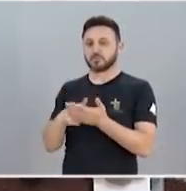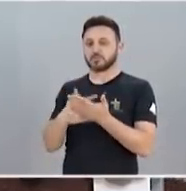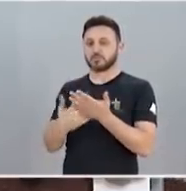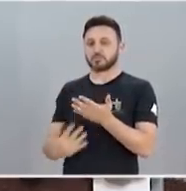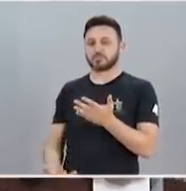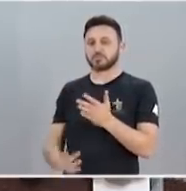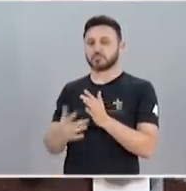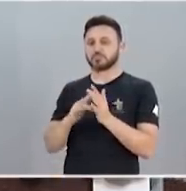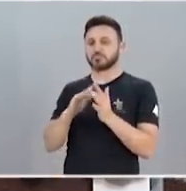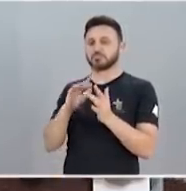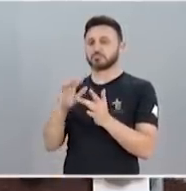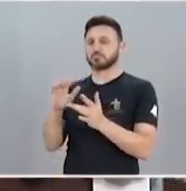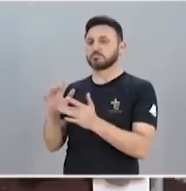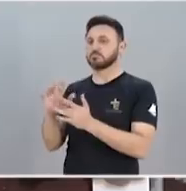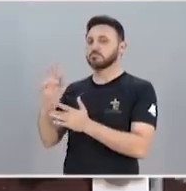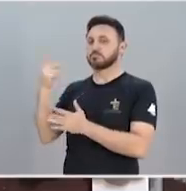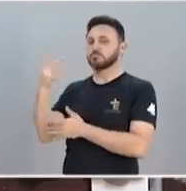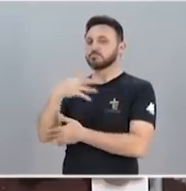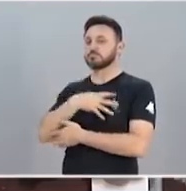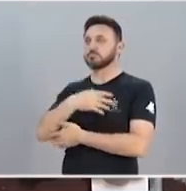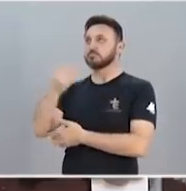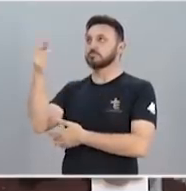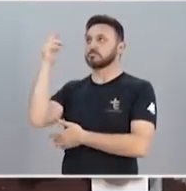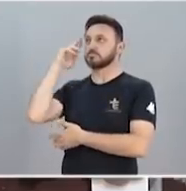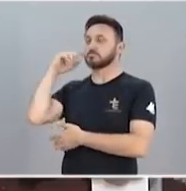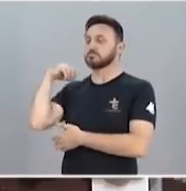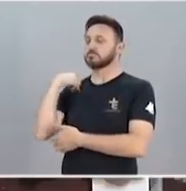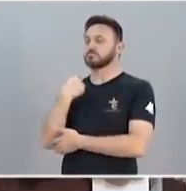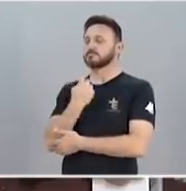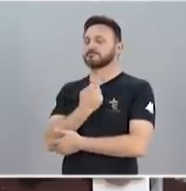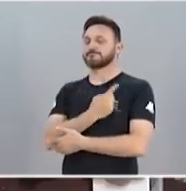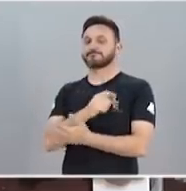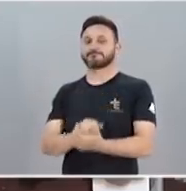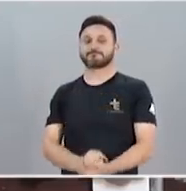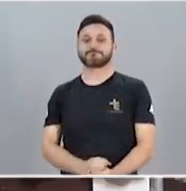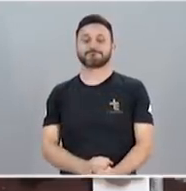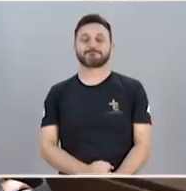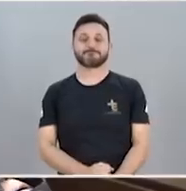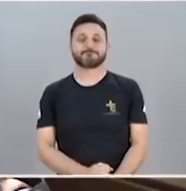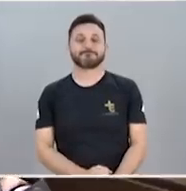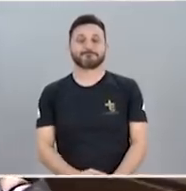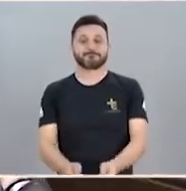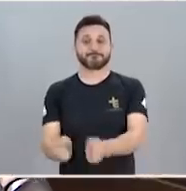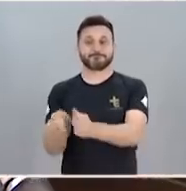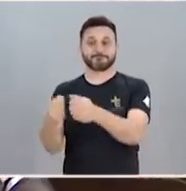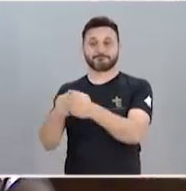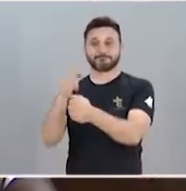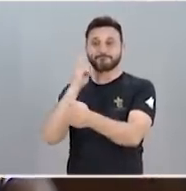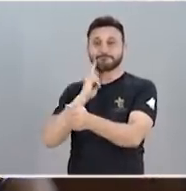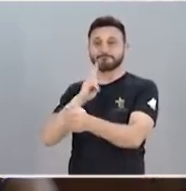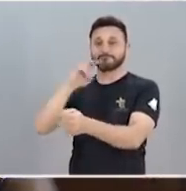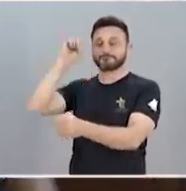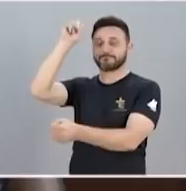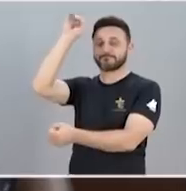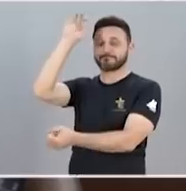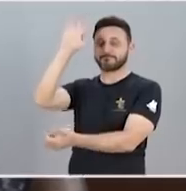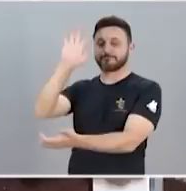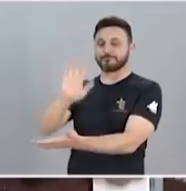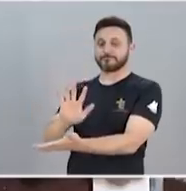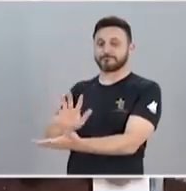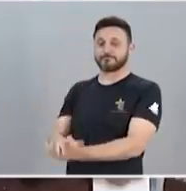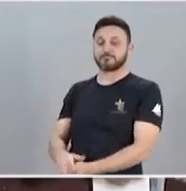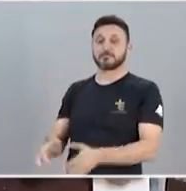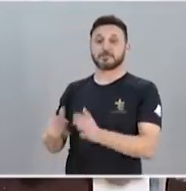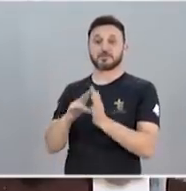corpo e o sangue de Jesus Cristo, vosso Filho e Senhor nosso. Santificai nossa oferenda, ó